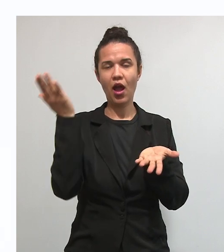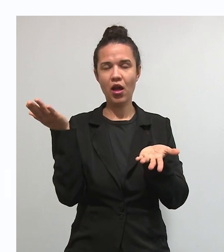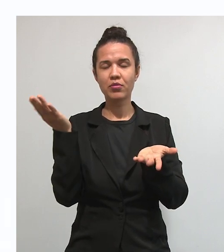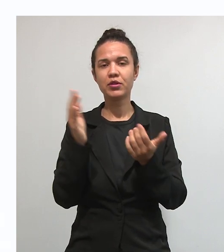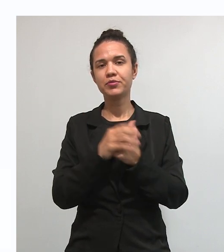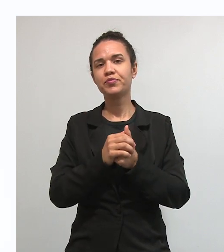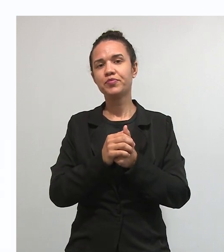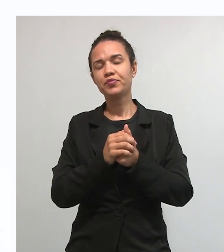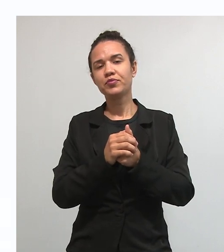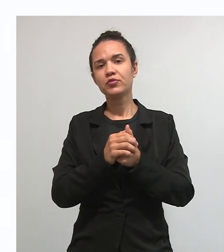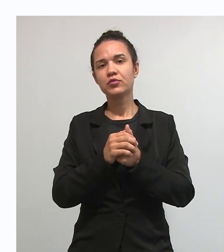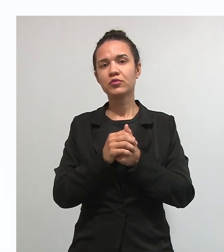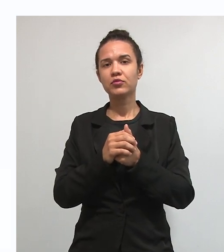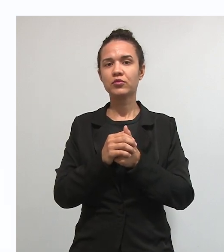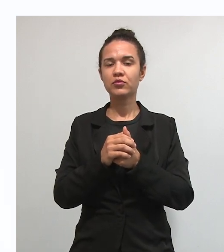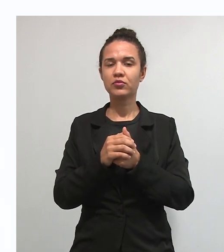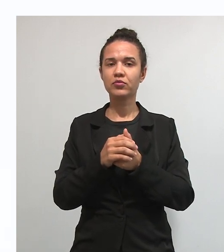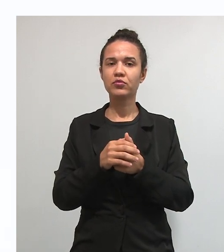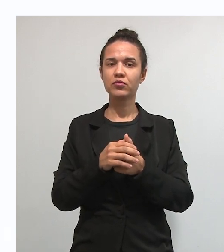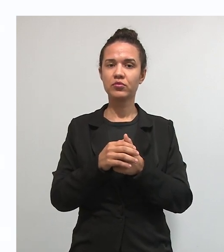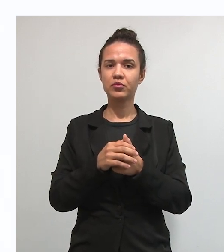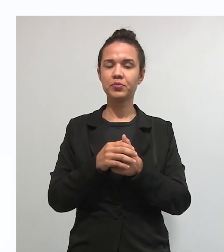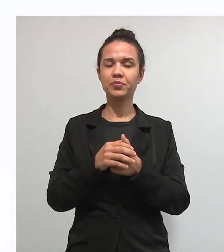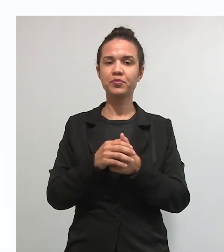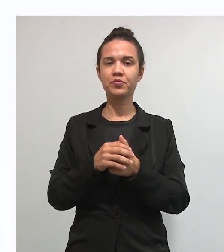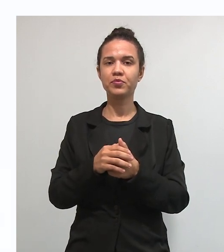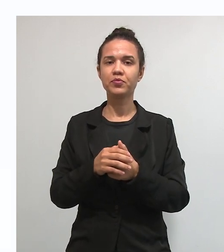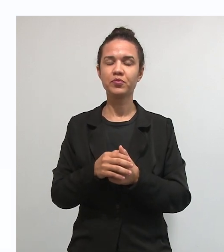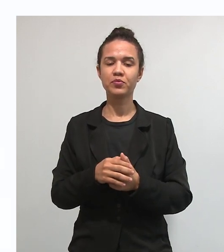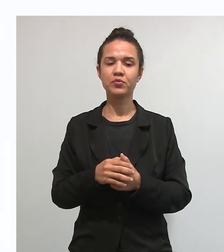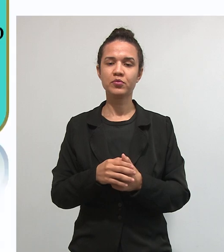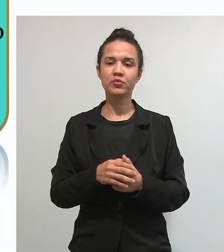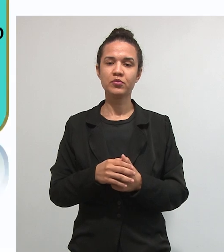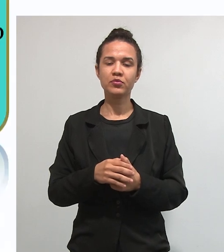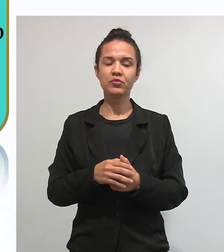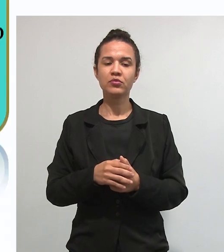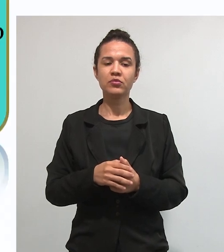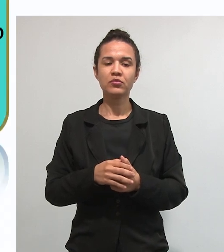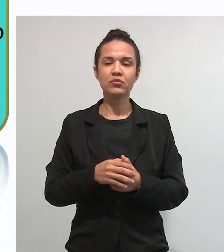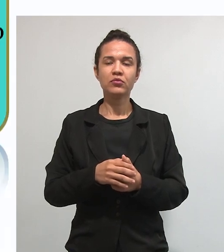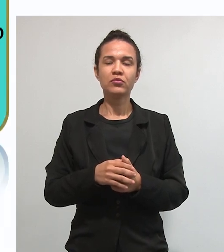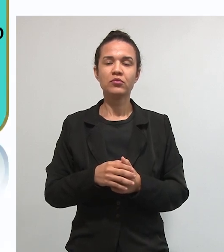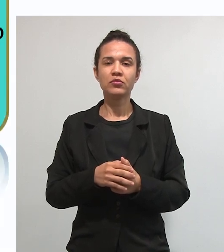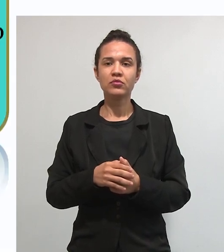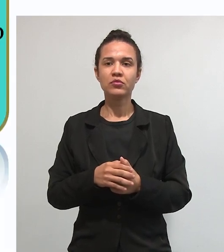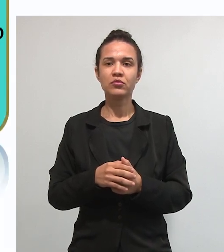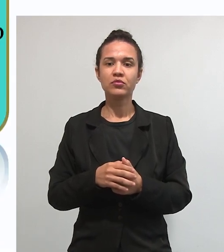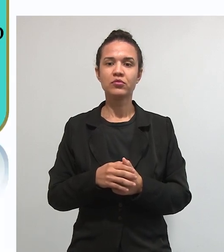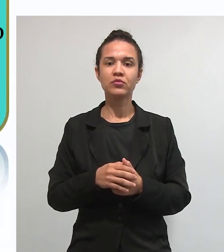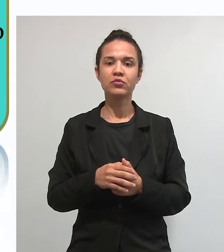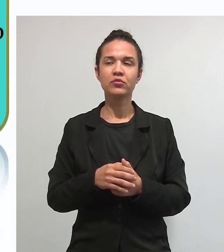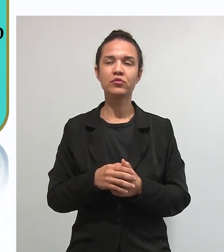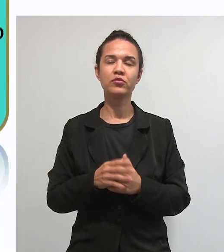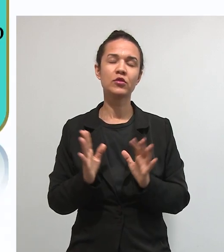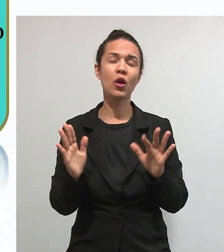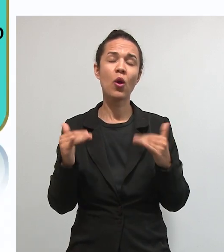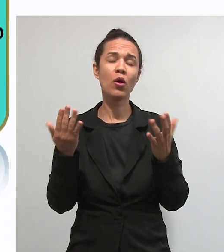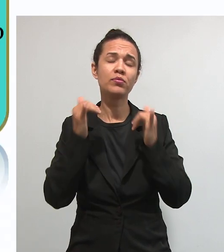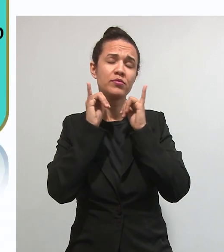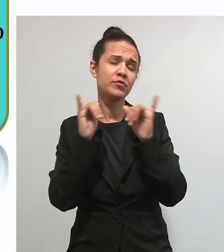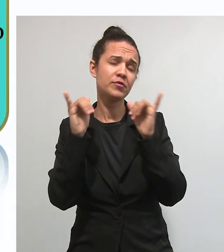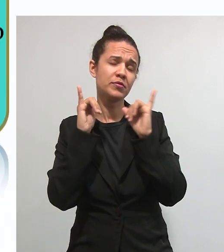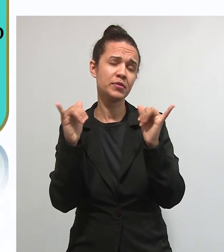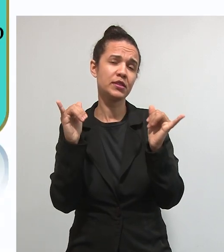despesas lá realizadas menos as despesas fixadas. Bom, e quais informações